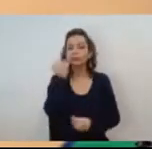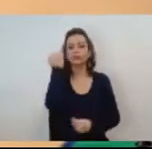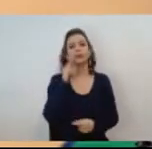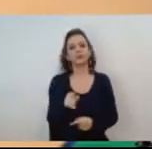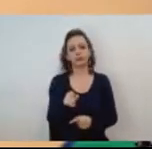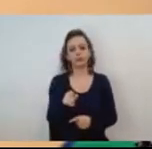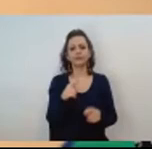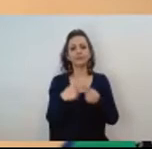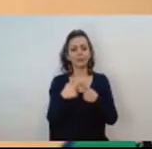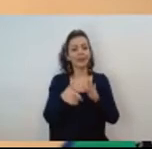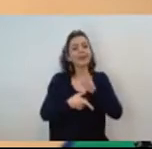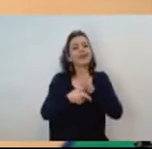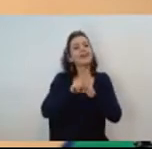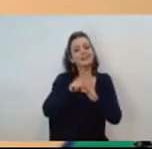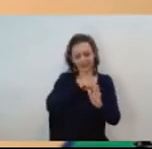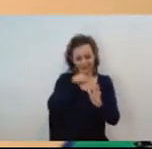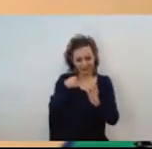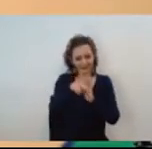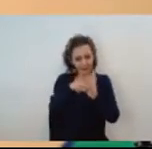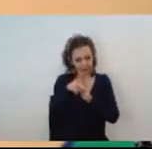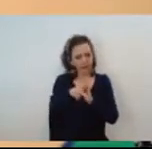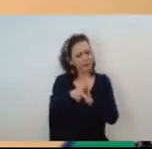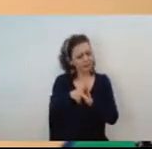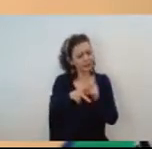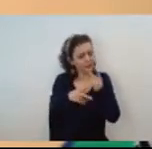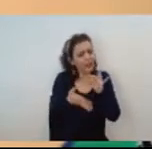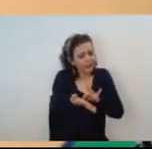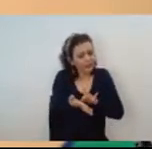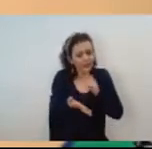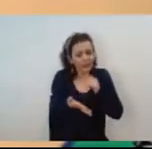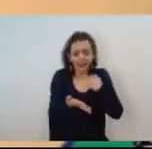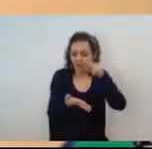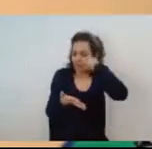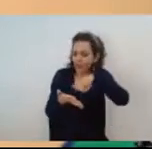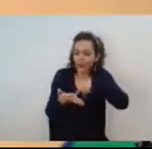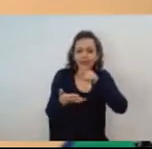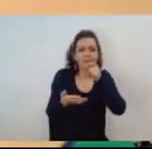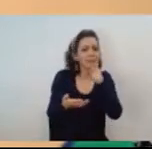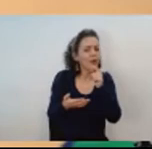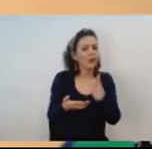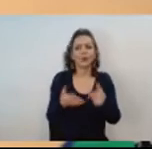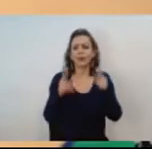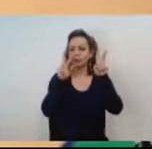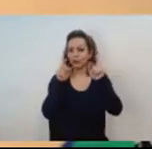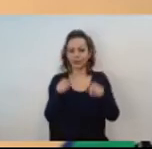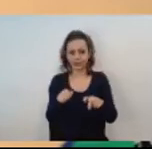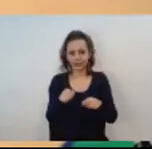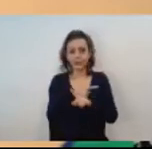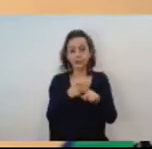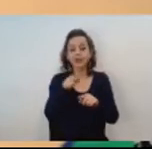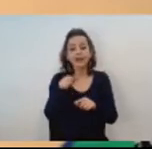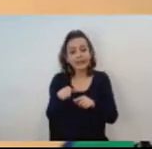sobre o tema né E esse Resgate histórico fez com que a gente nos aproximasse de pessoas que